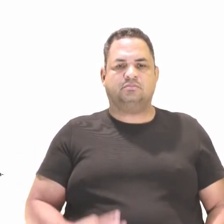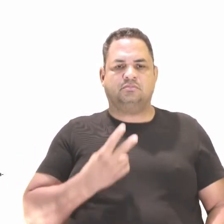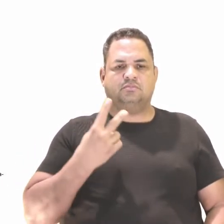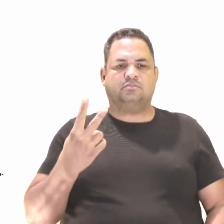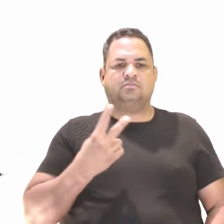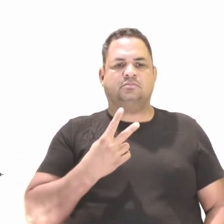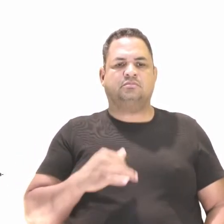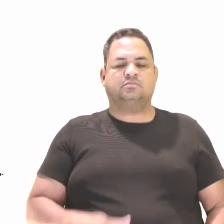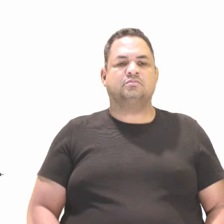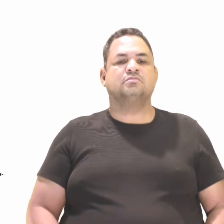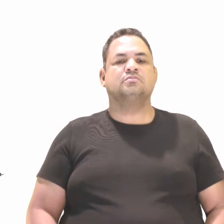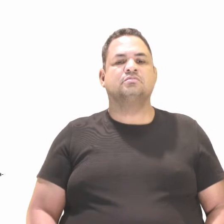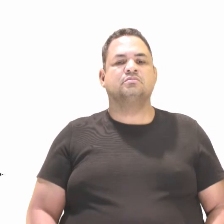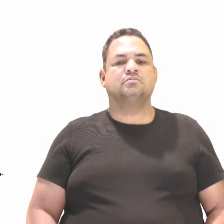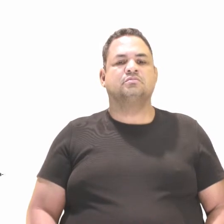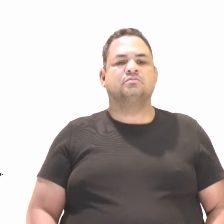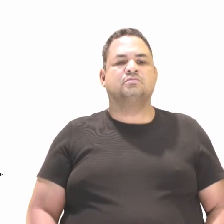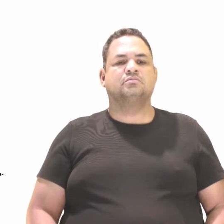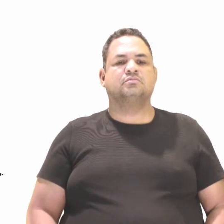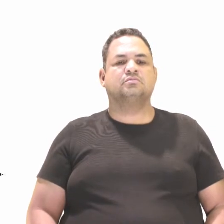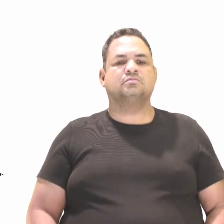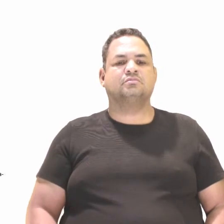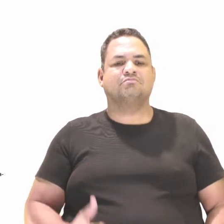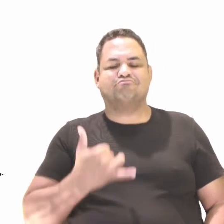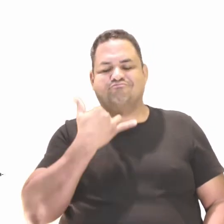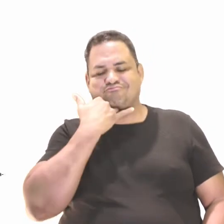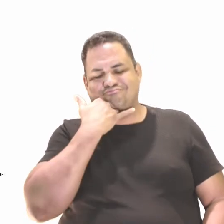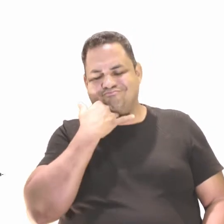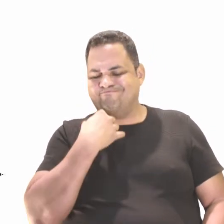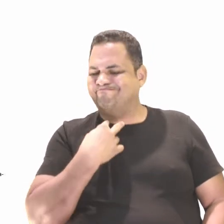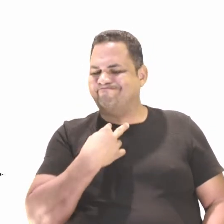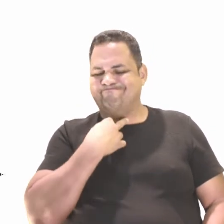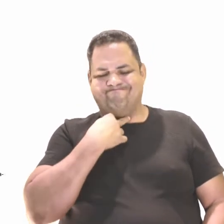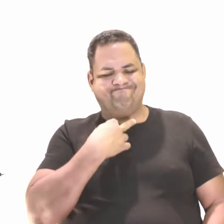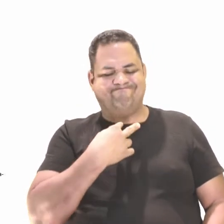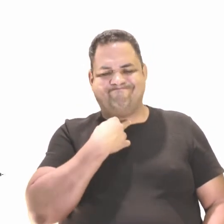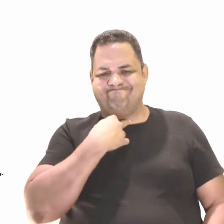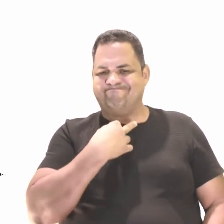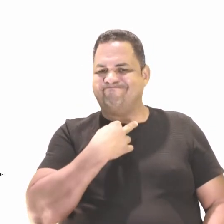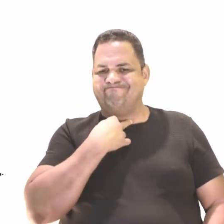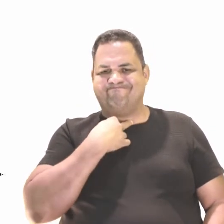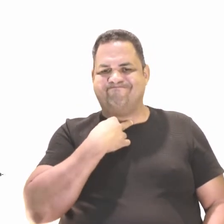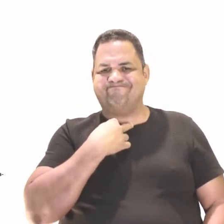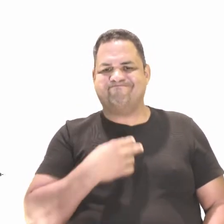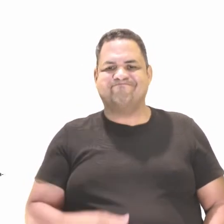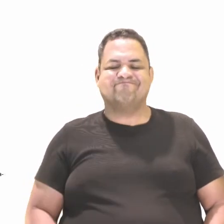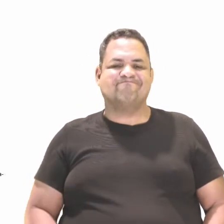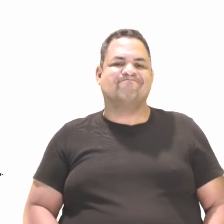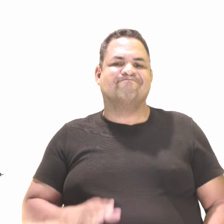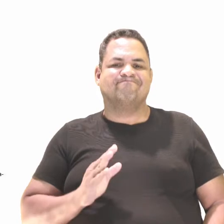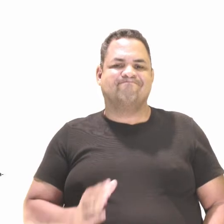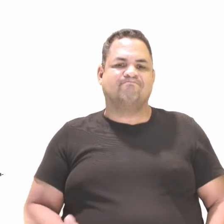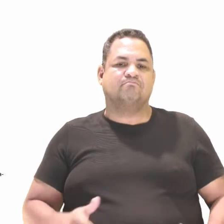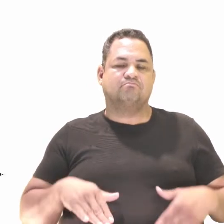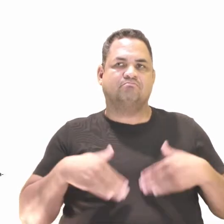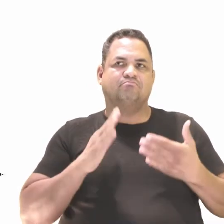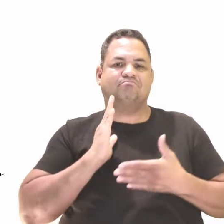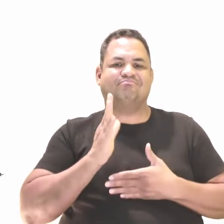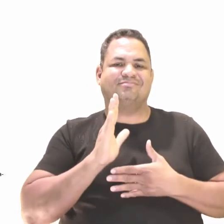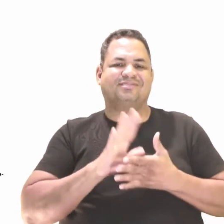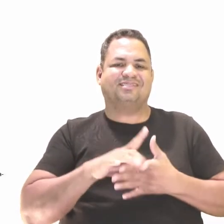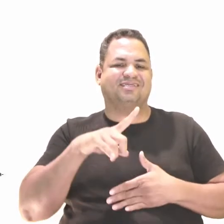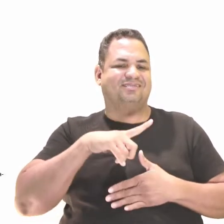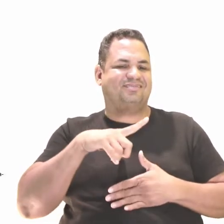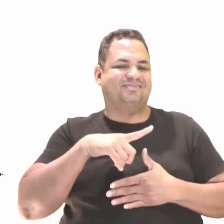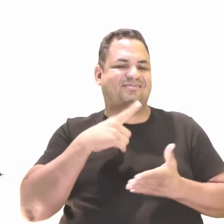I'm sorry, I can't. Desculpa, não posso. I already have plans. Para quando você já tem